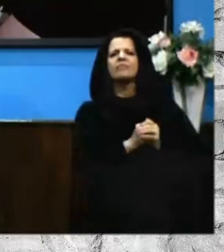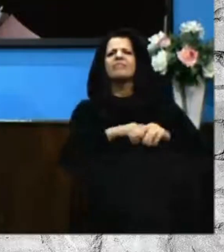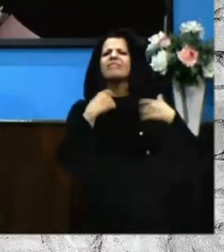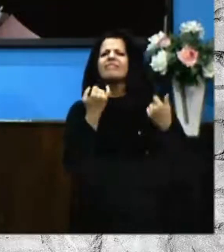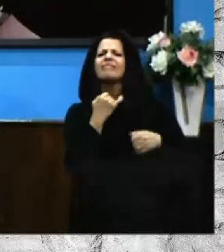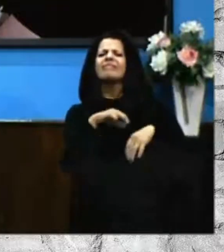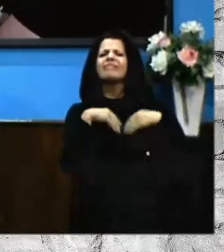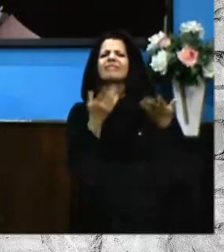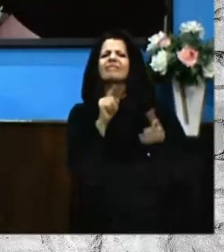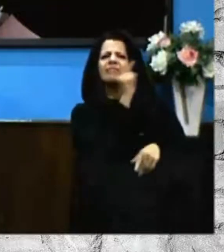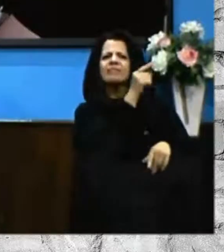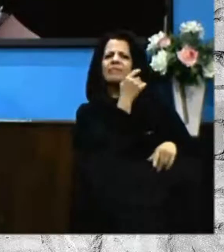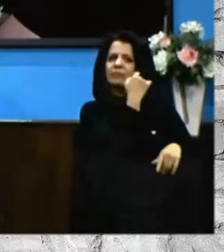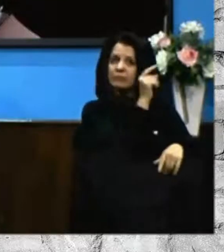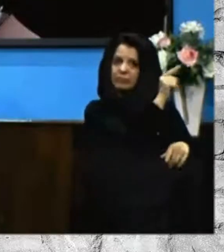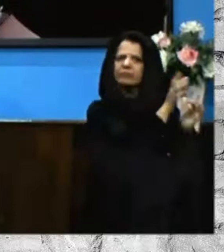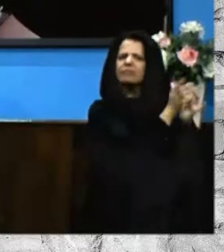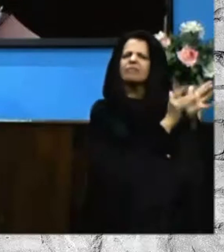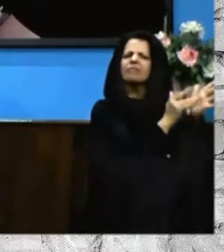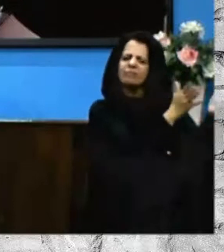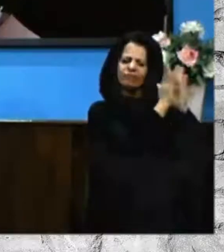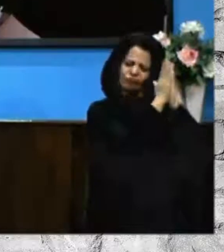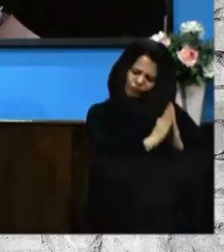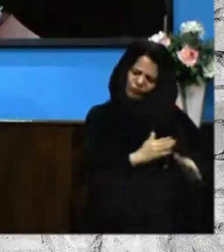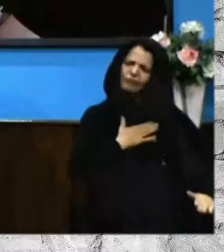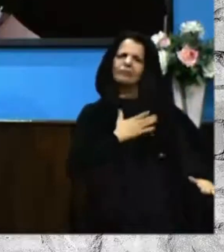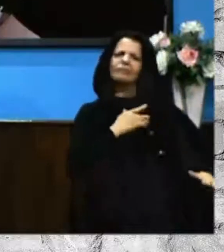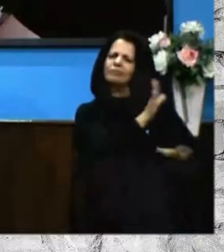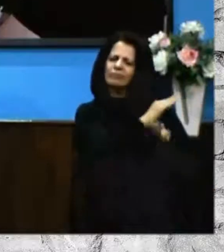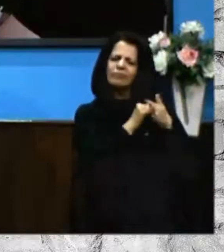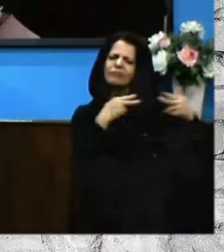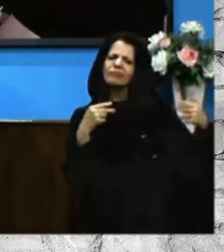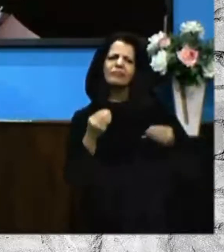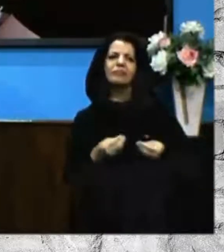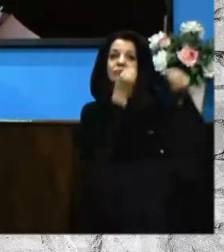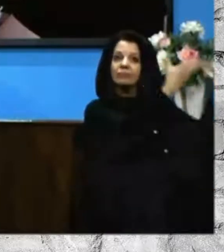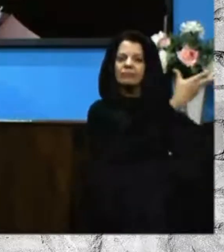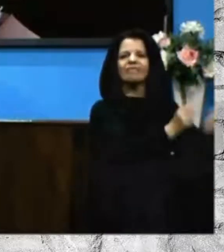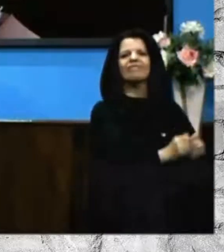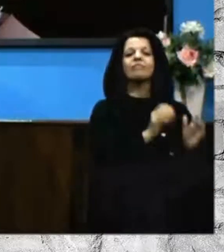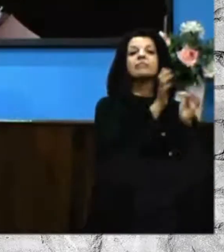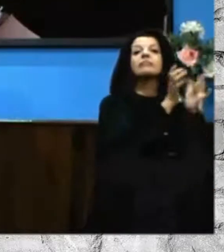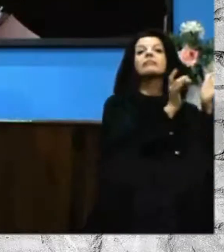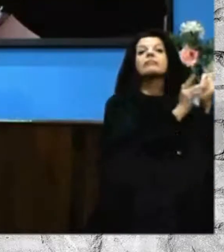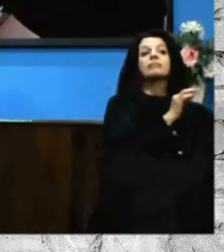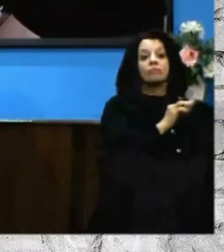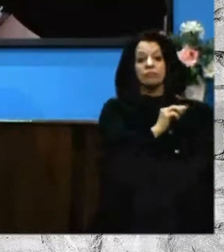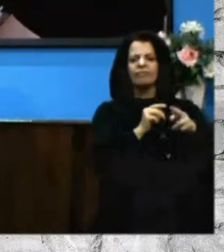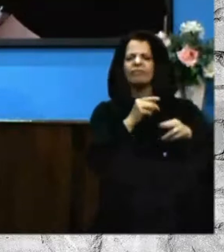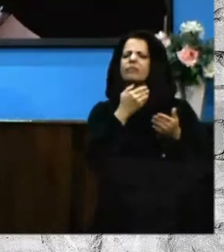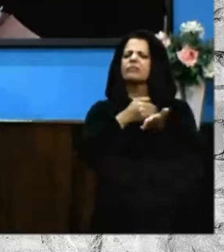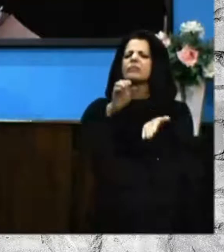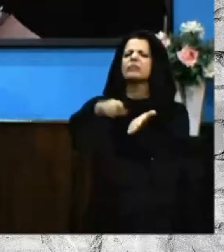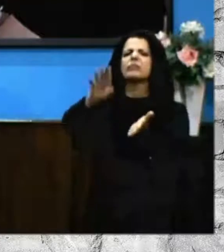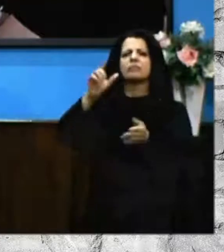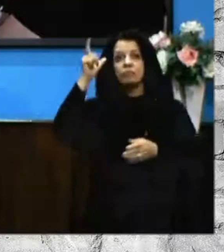se tu me adorares, tudo será teu. E Jesus respondendo, disse-lhe: Vai-te, Satanás, porque está